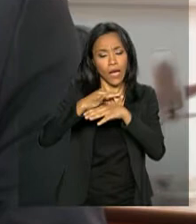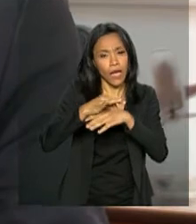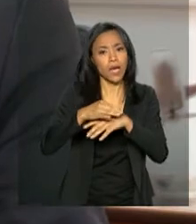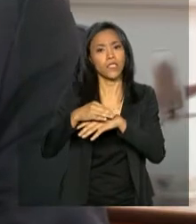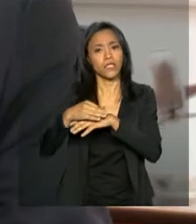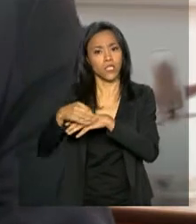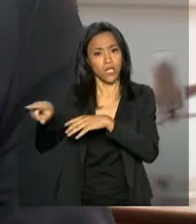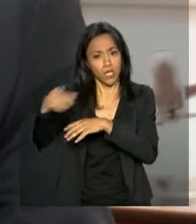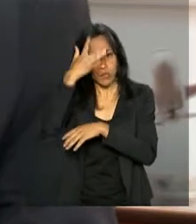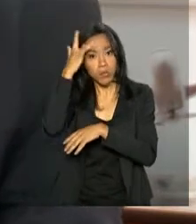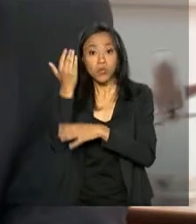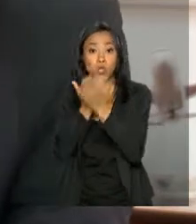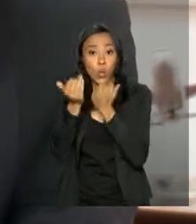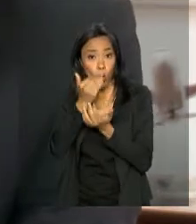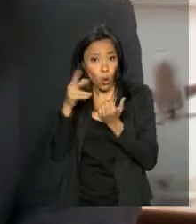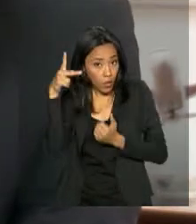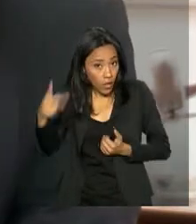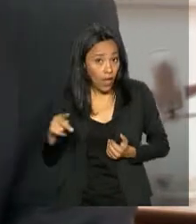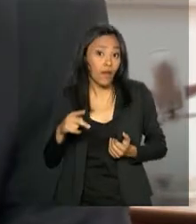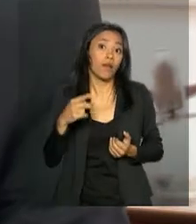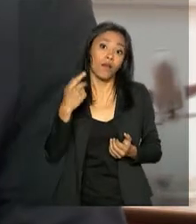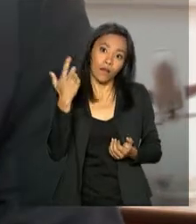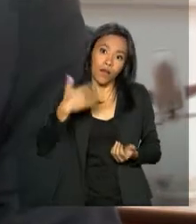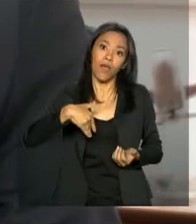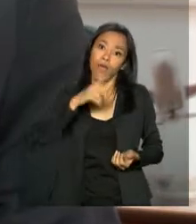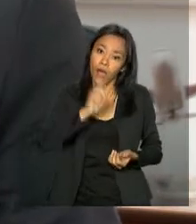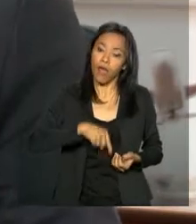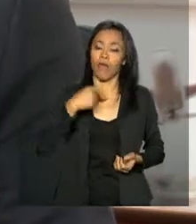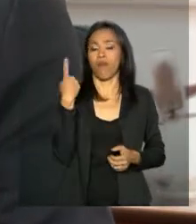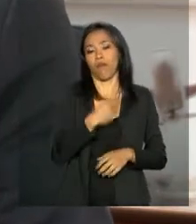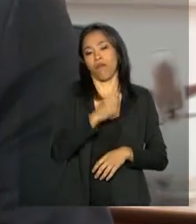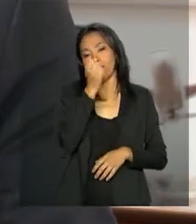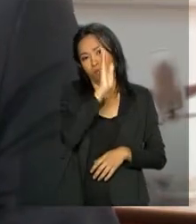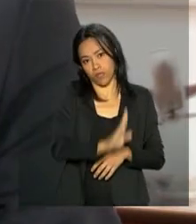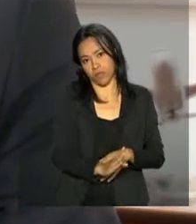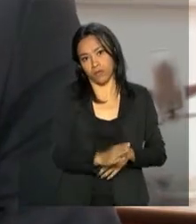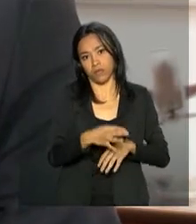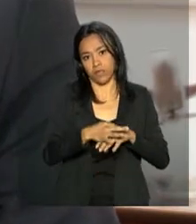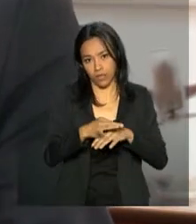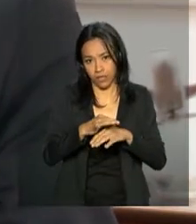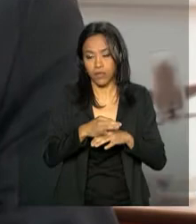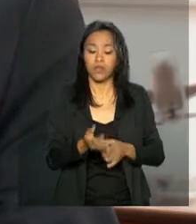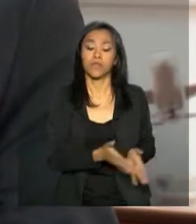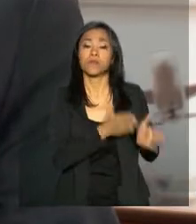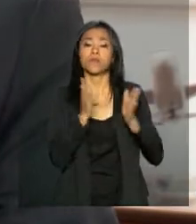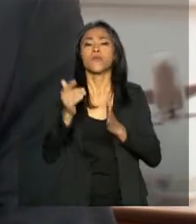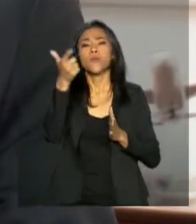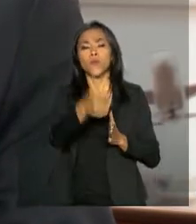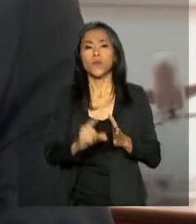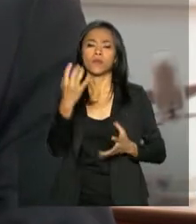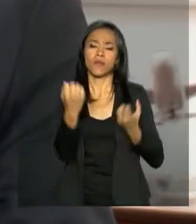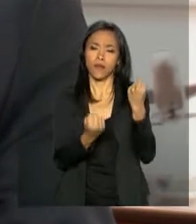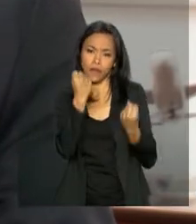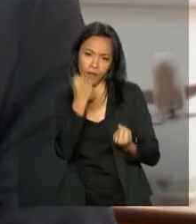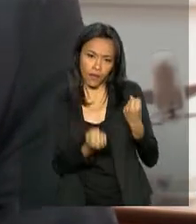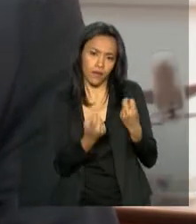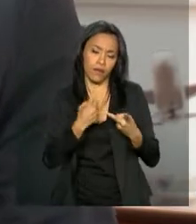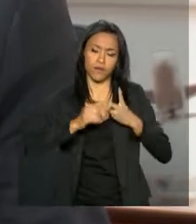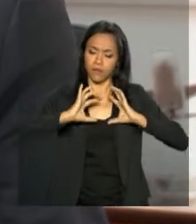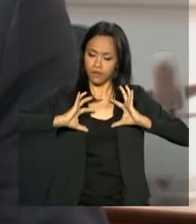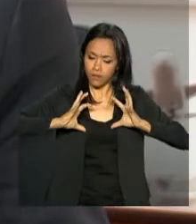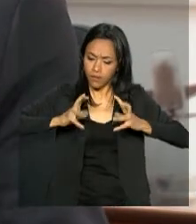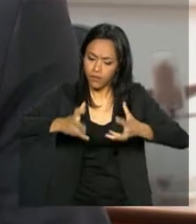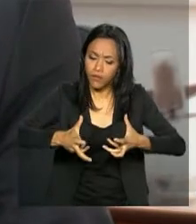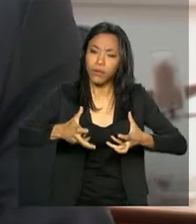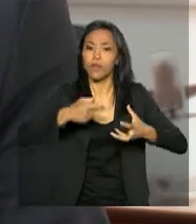filho e grande parte dela vem vem do brasil e também no caso aí ou é veículos automotores fatores que